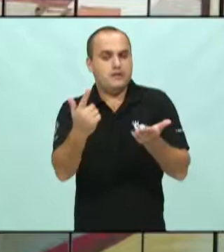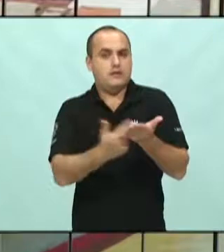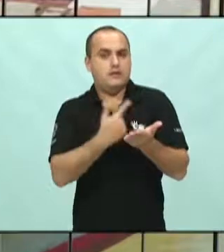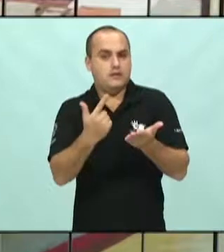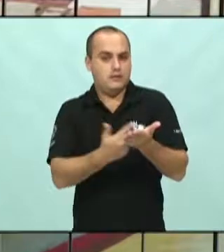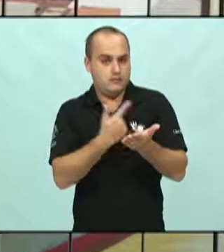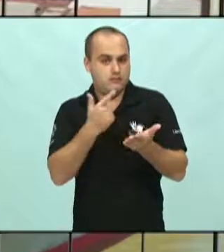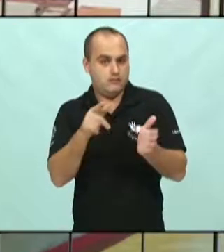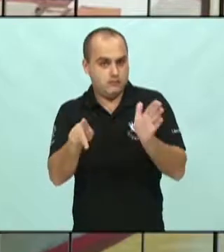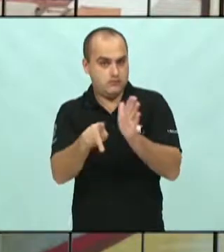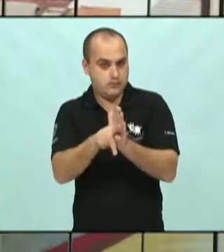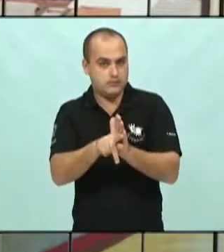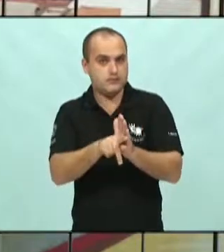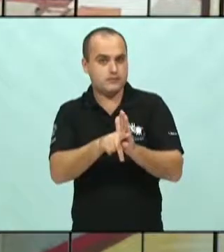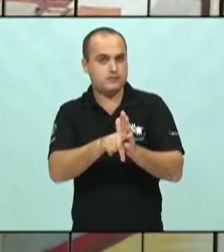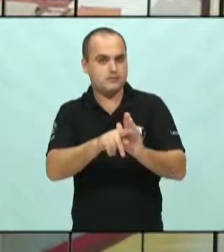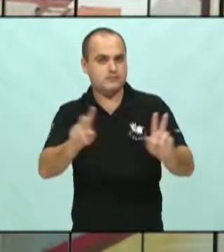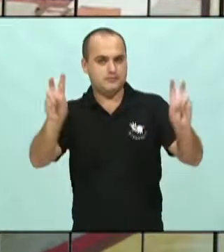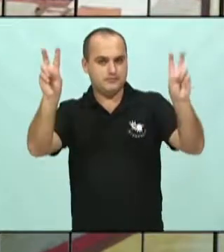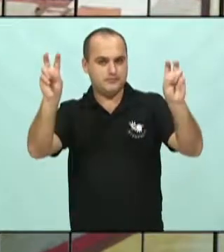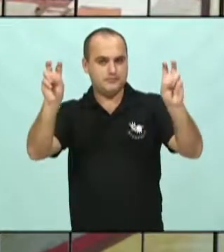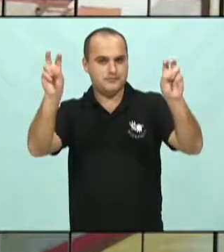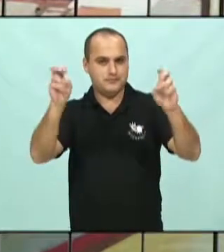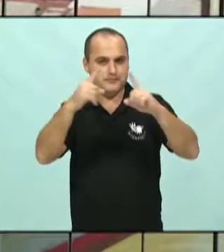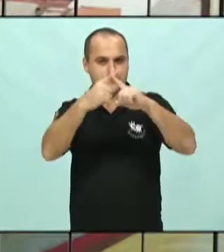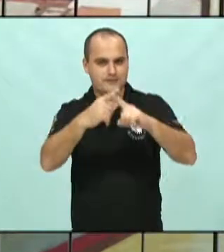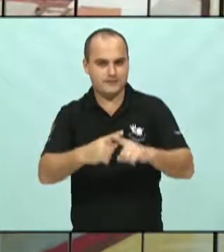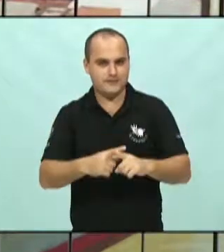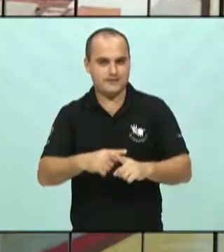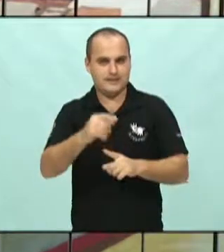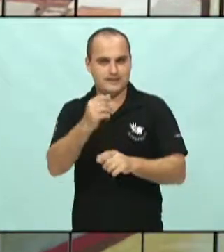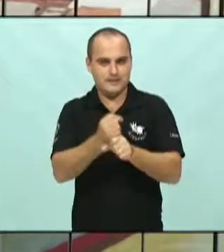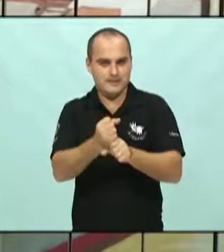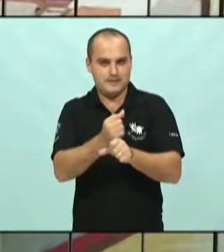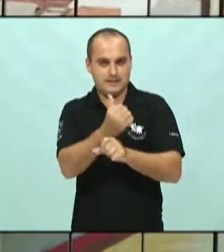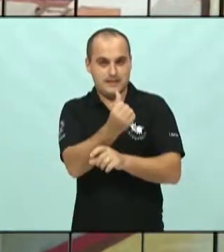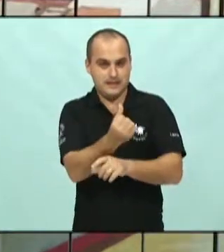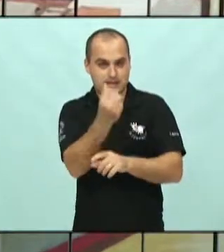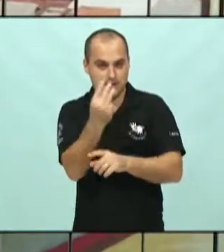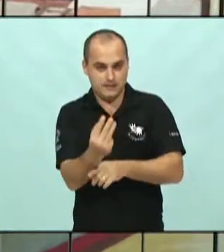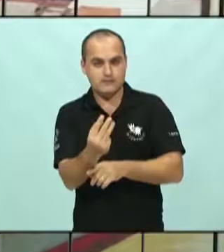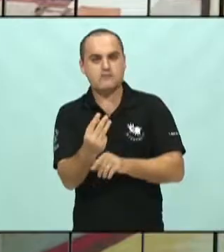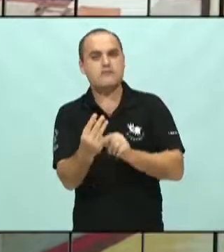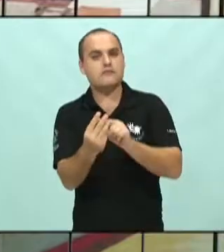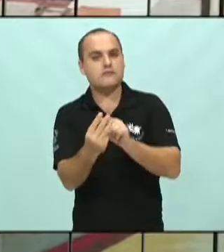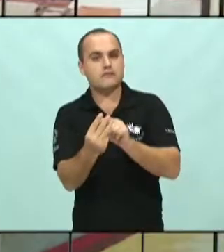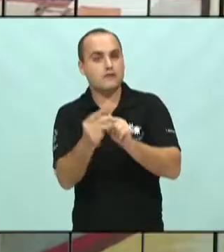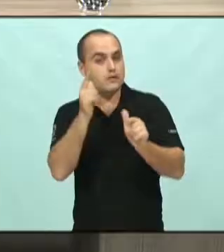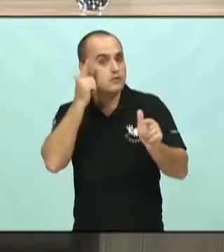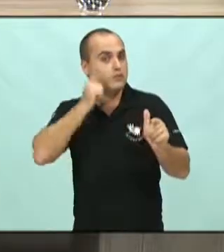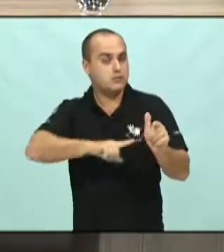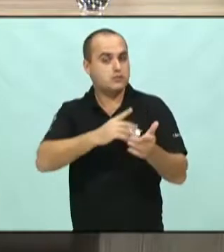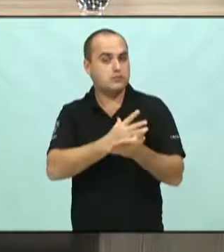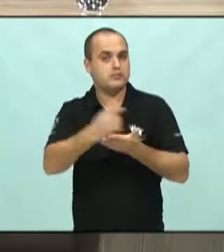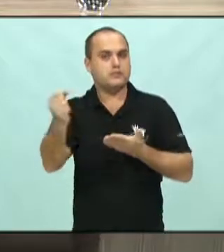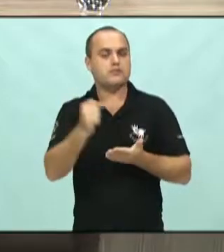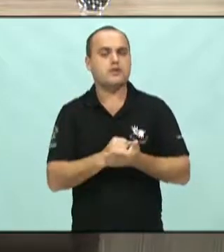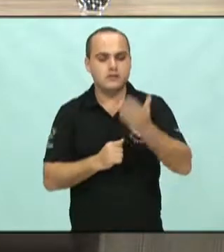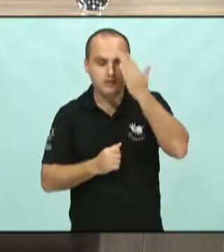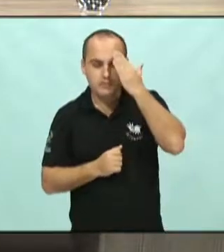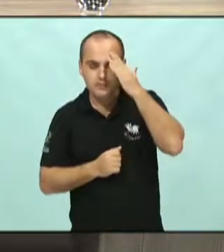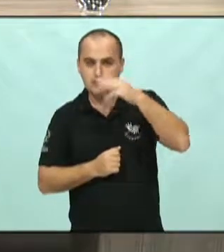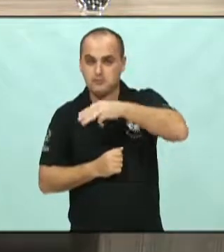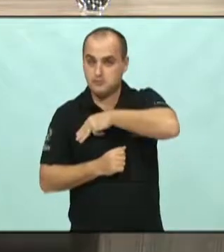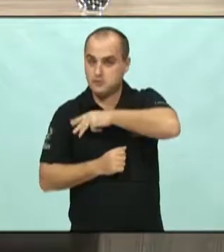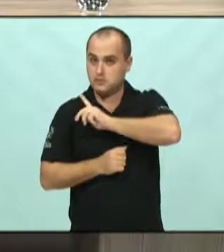que foi o título que o Marcílio conquistou catarinense em 63, porque até então se sabia que o Marcílio tinha ganhado esse